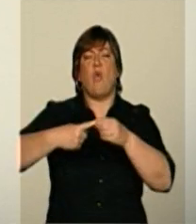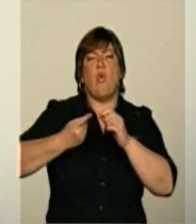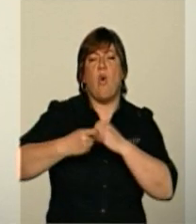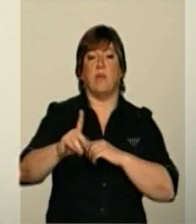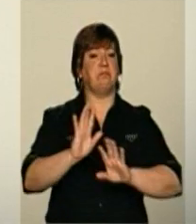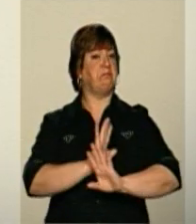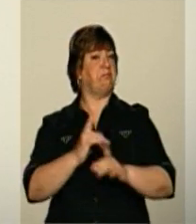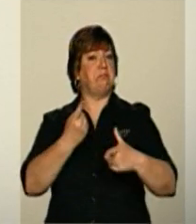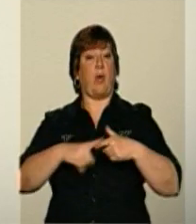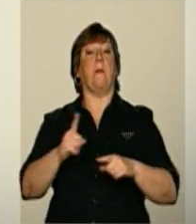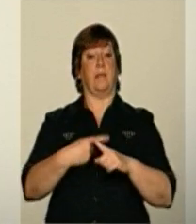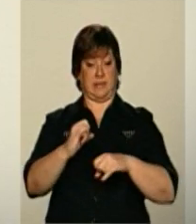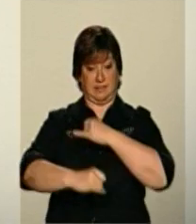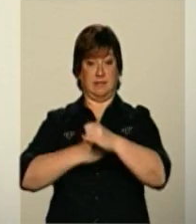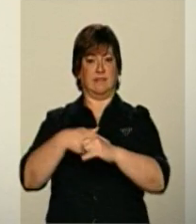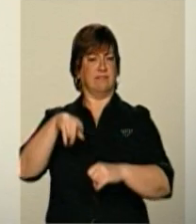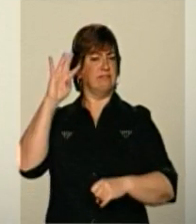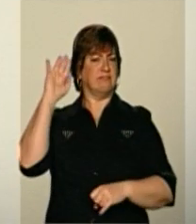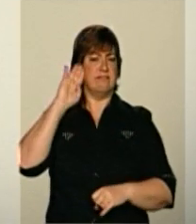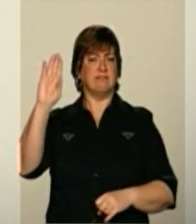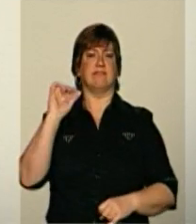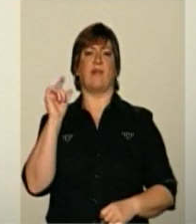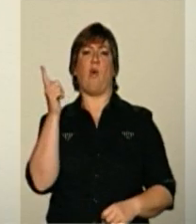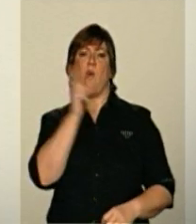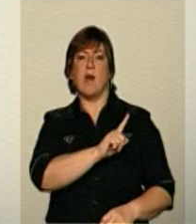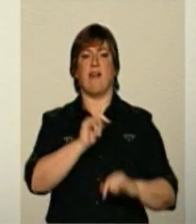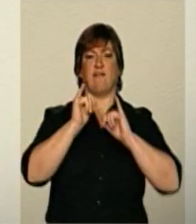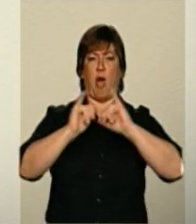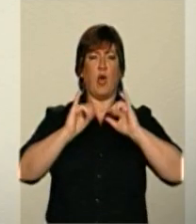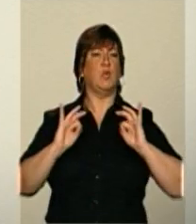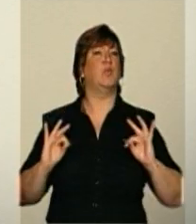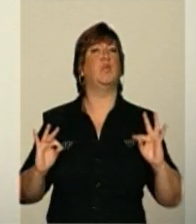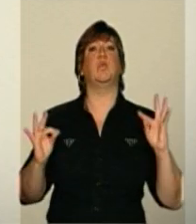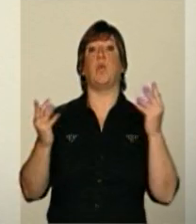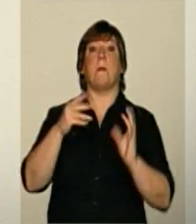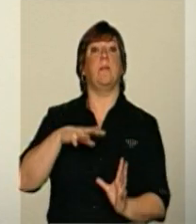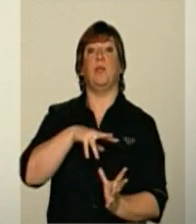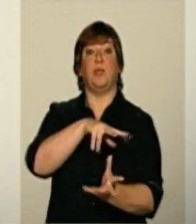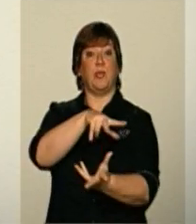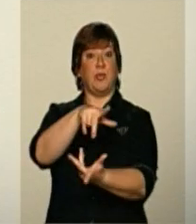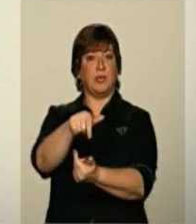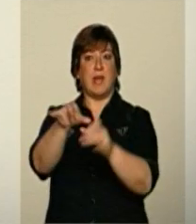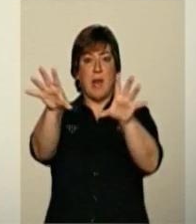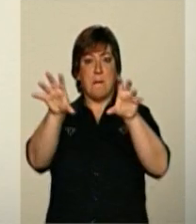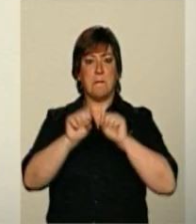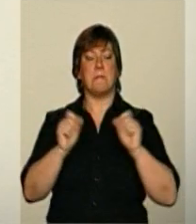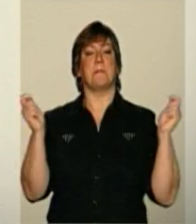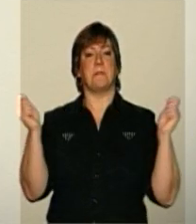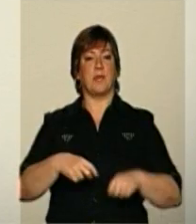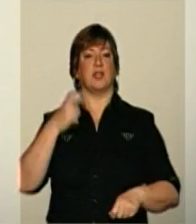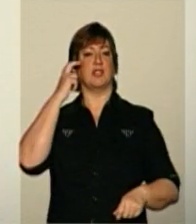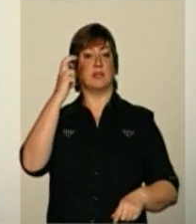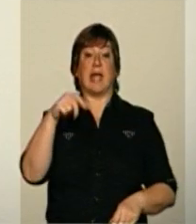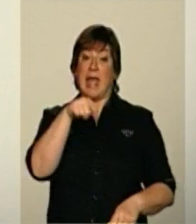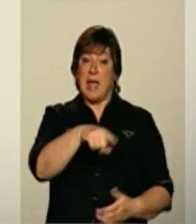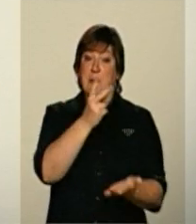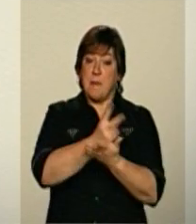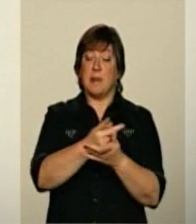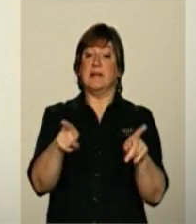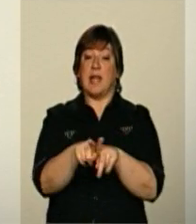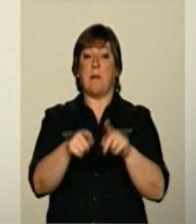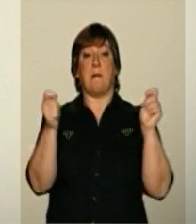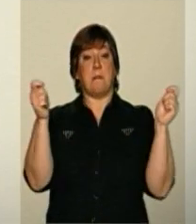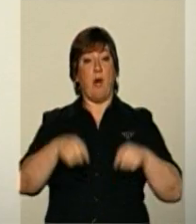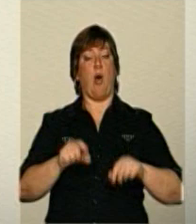ele pode ter acesso ao que está acontecendo em todas as partes do mundo e mais Luciano ele mesmo poderá